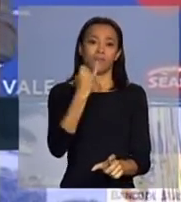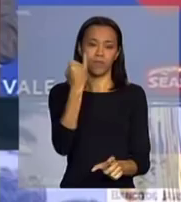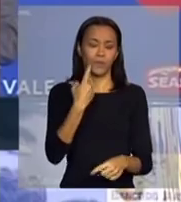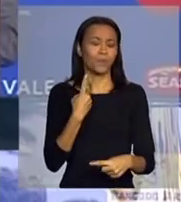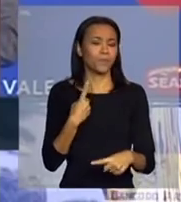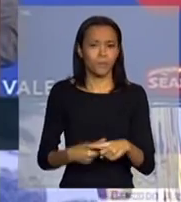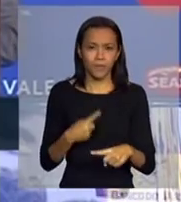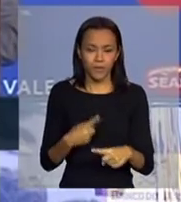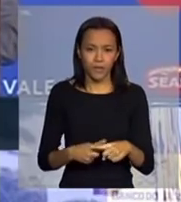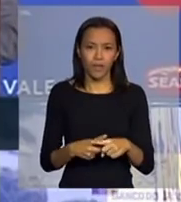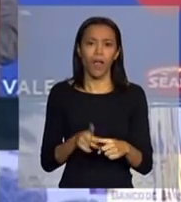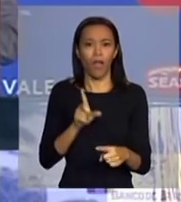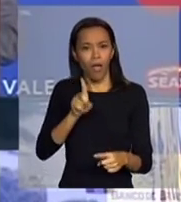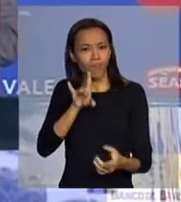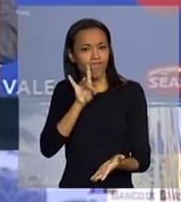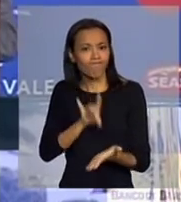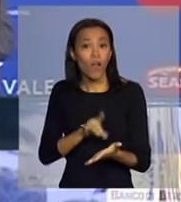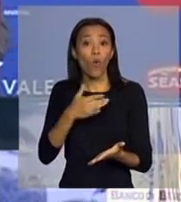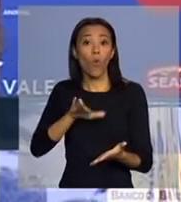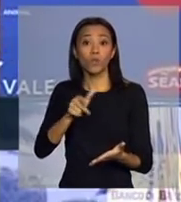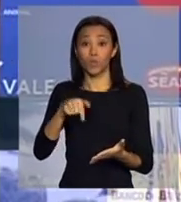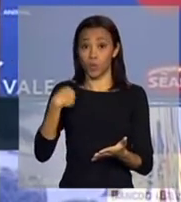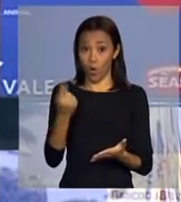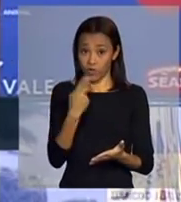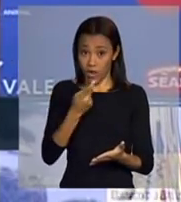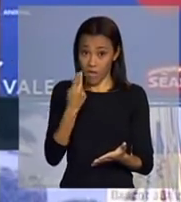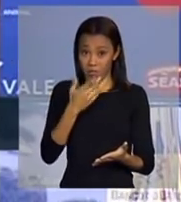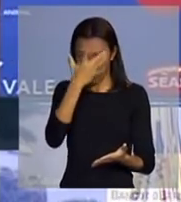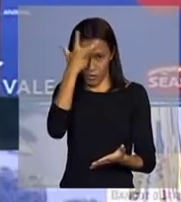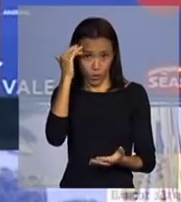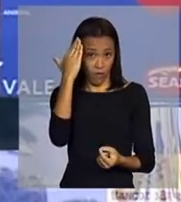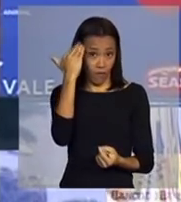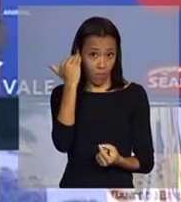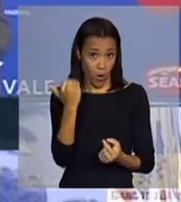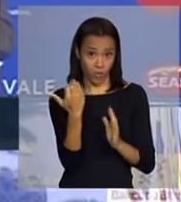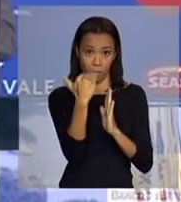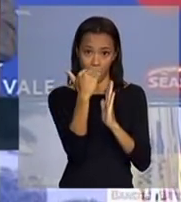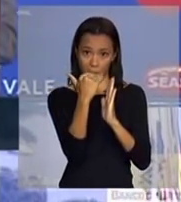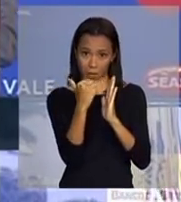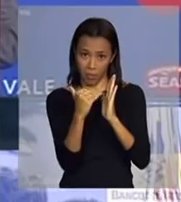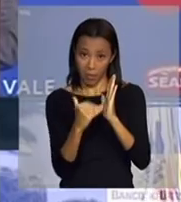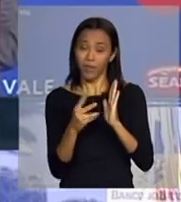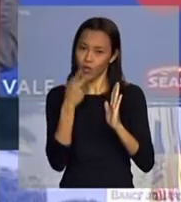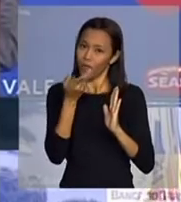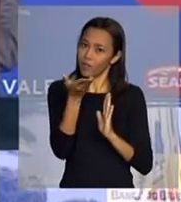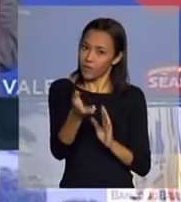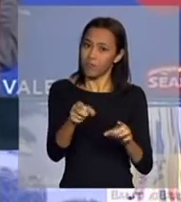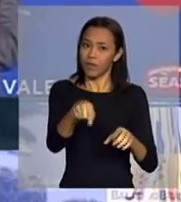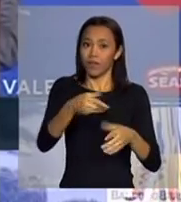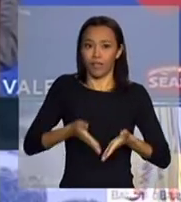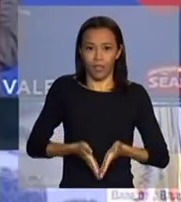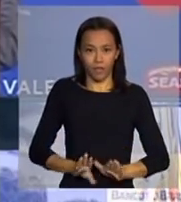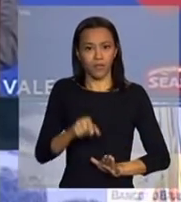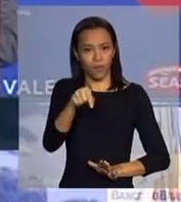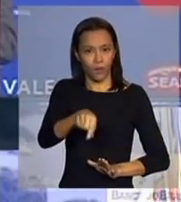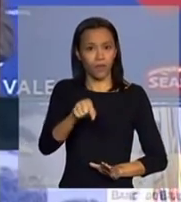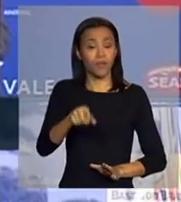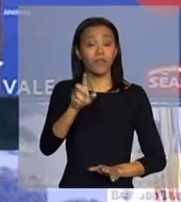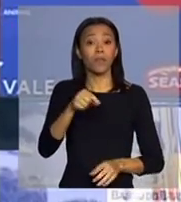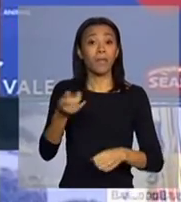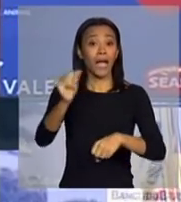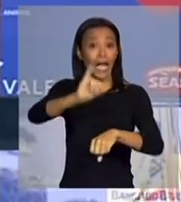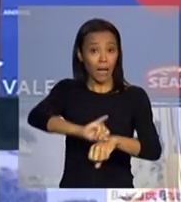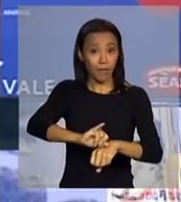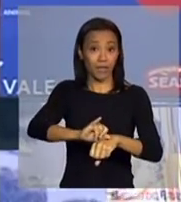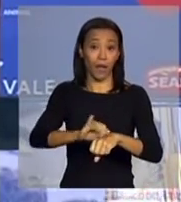Porque, na realidade, quando citamos essas personalidades, no qual incluo a excelentíssima presidenta nascida na nossa querida capital